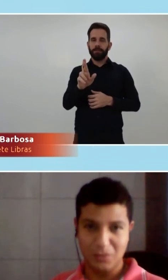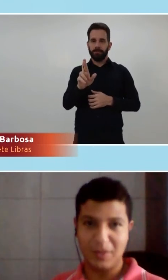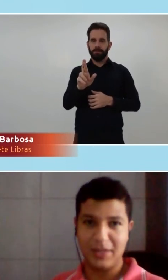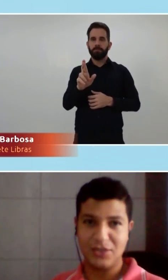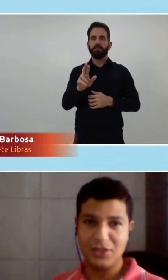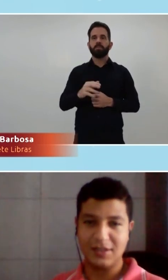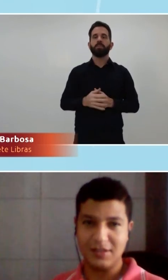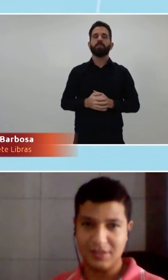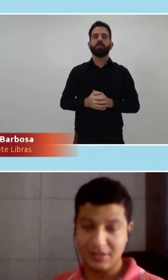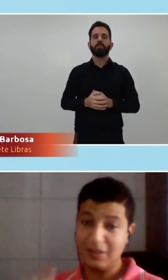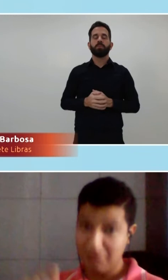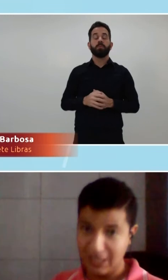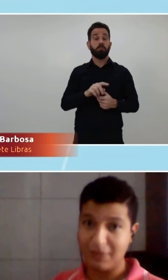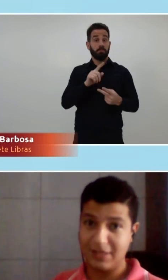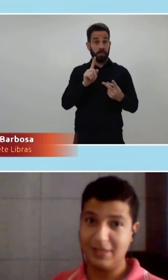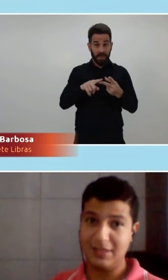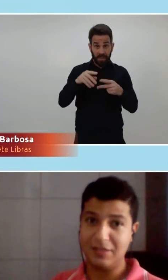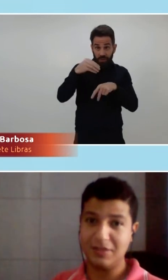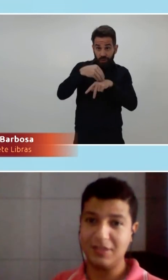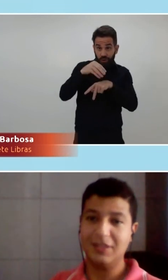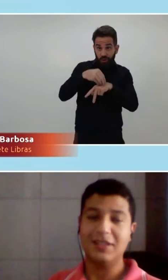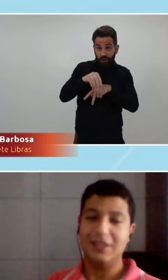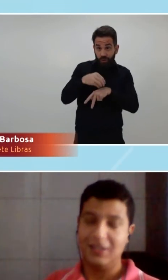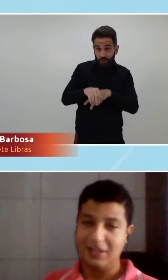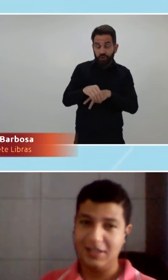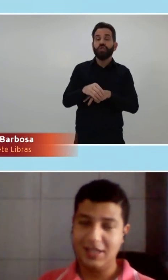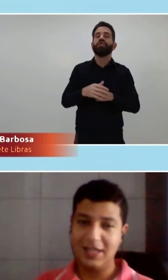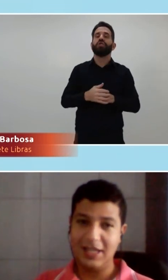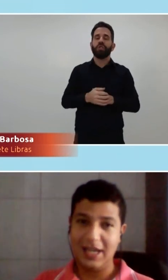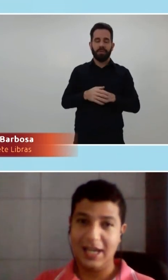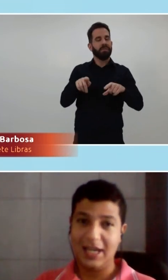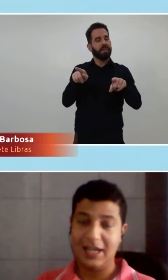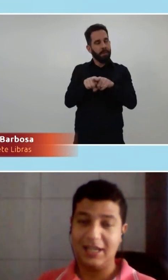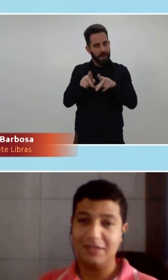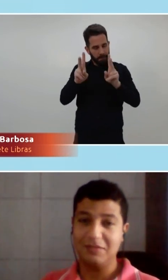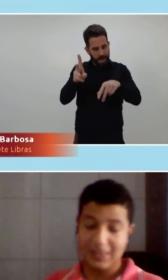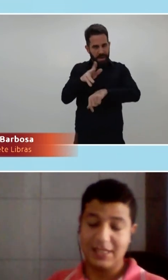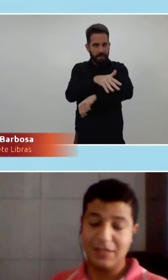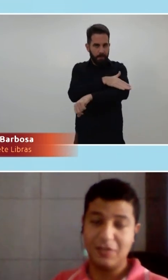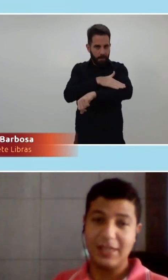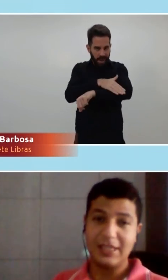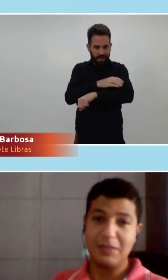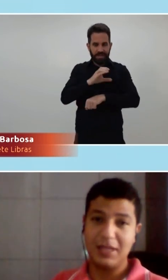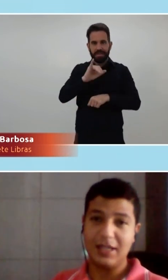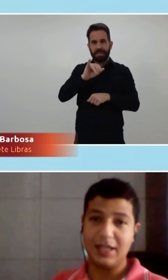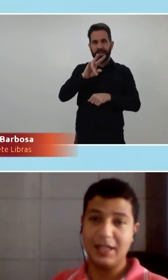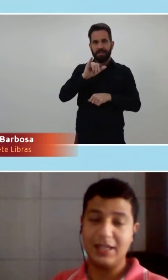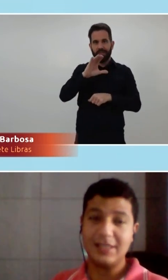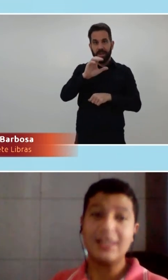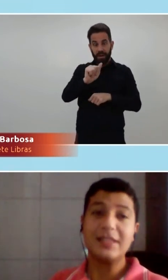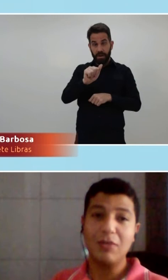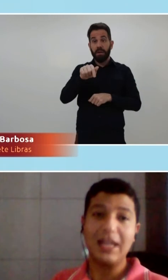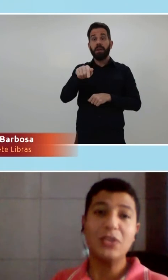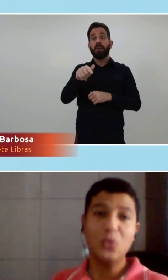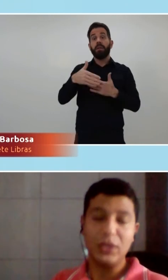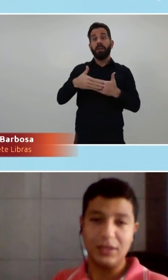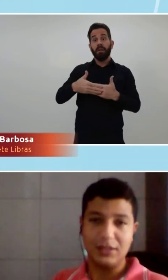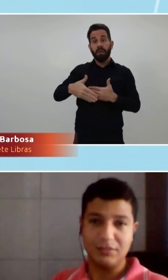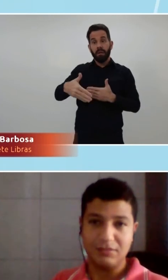Vamos para mais dicas? E também na Praça Cívica, a Praça Cívica vai receber a sessões